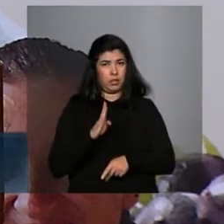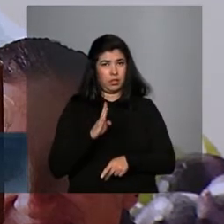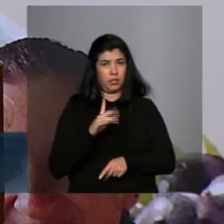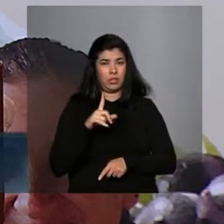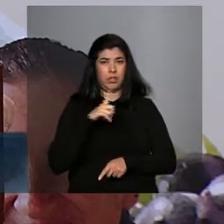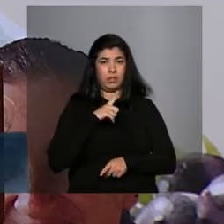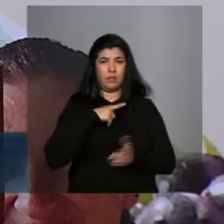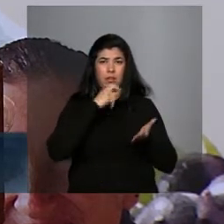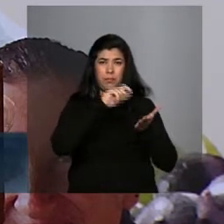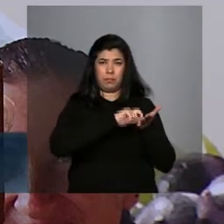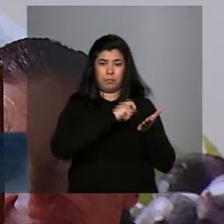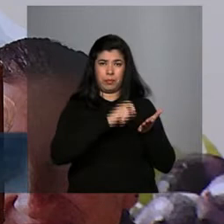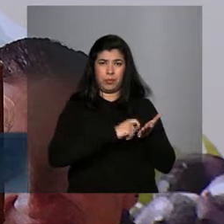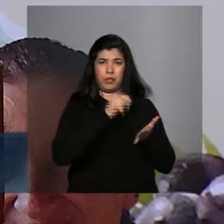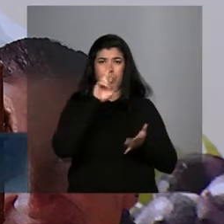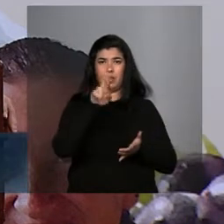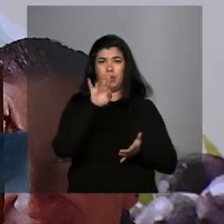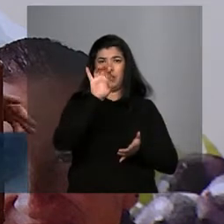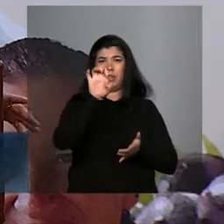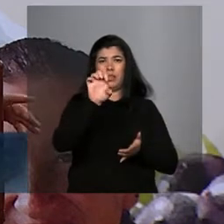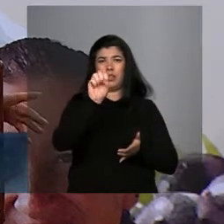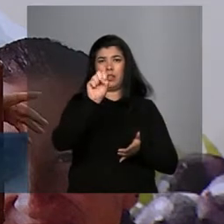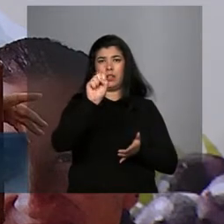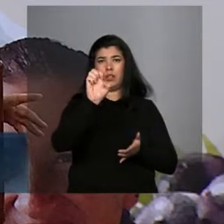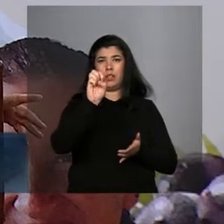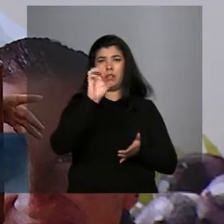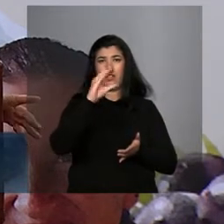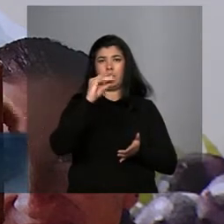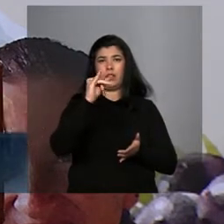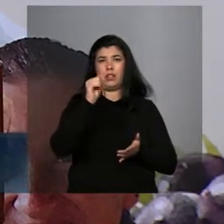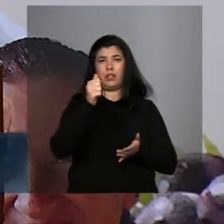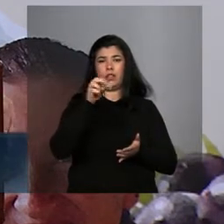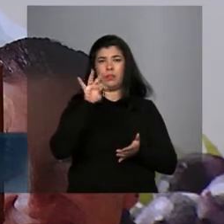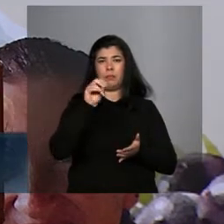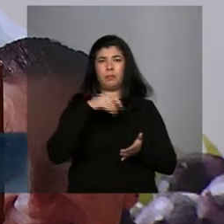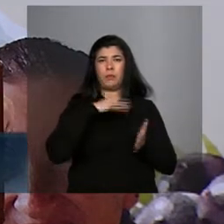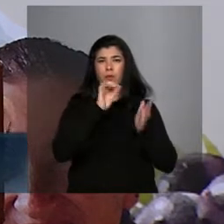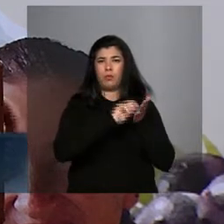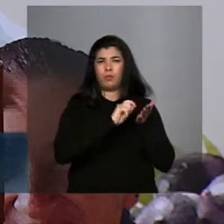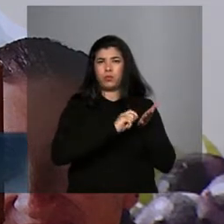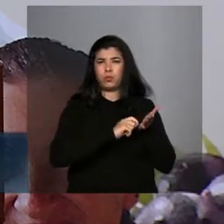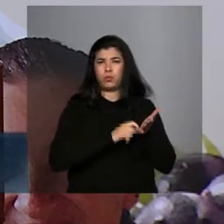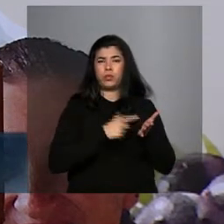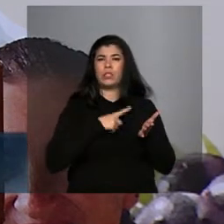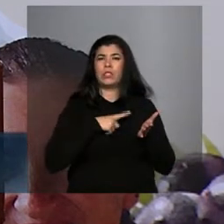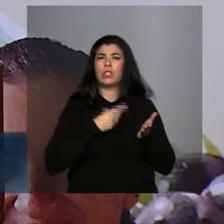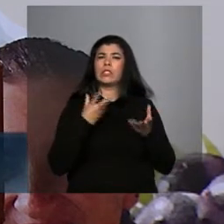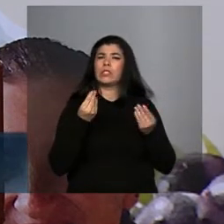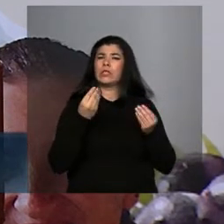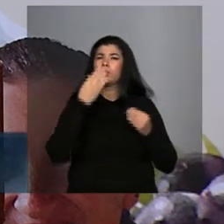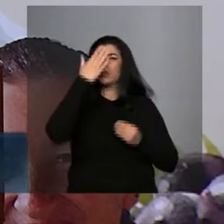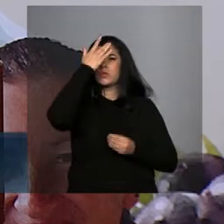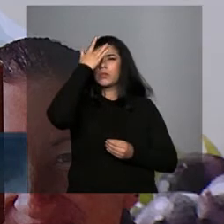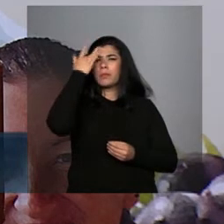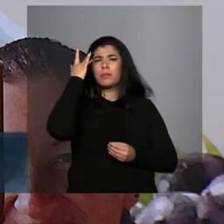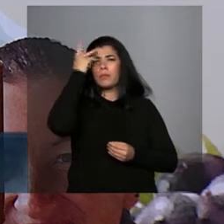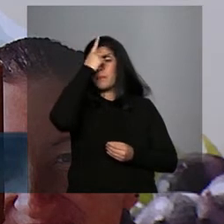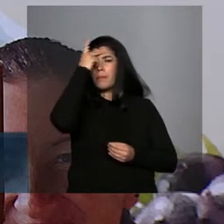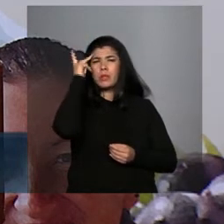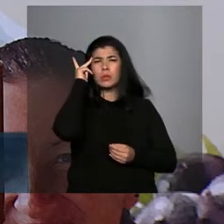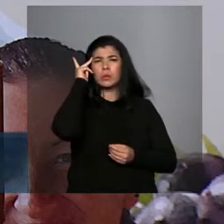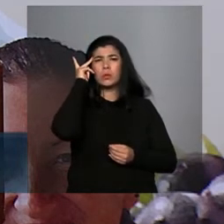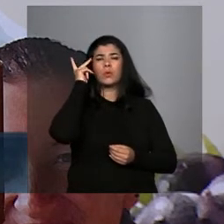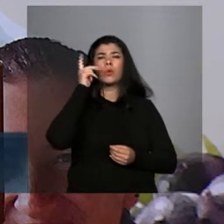recenseada, e aí sabe-se que muitos escravos não eram, que muitos escravos não